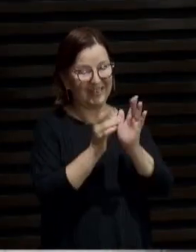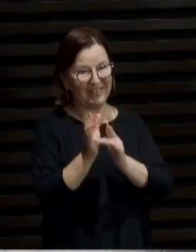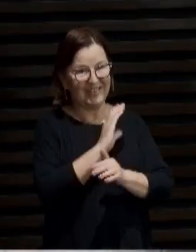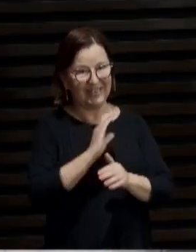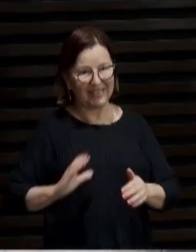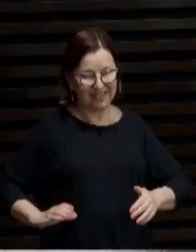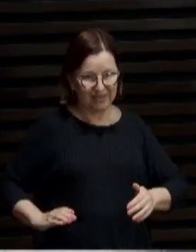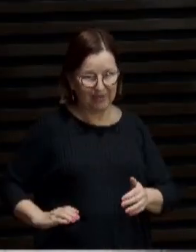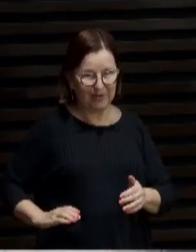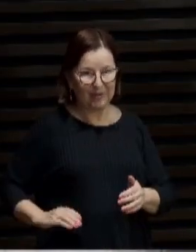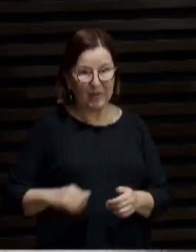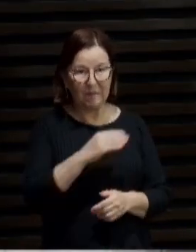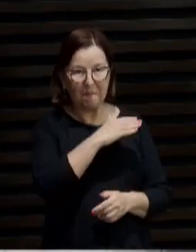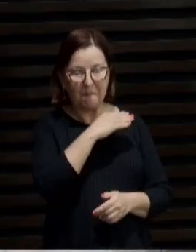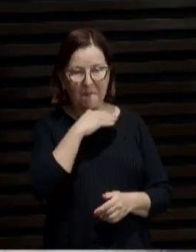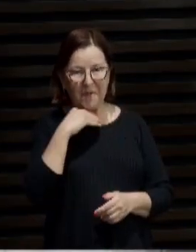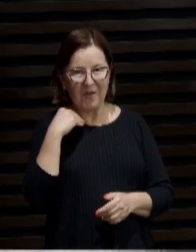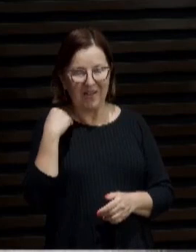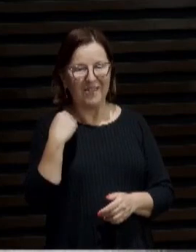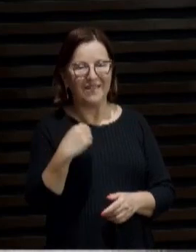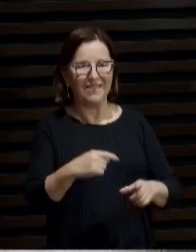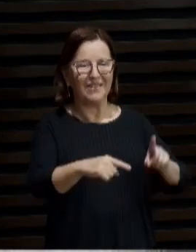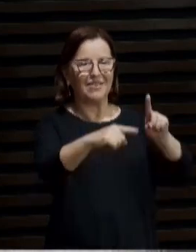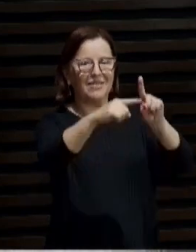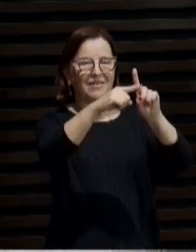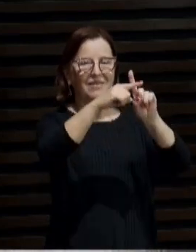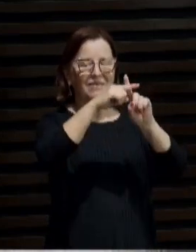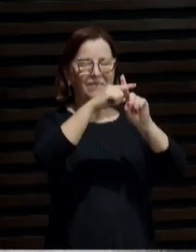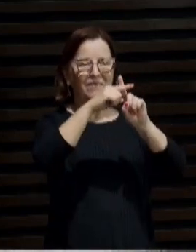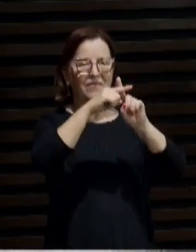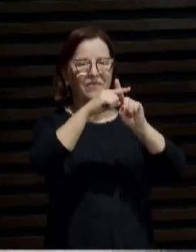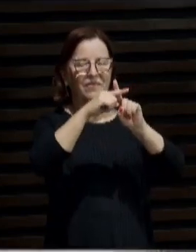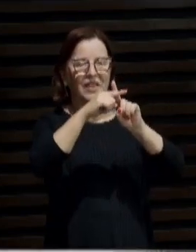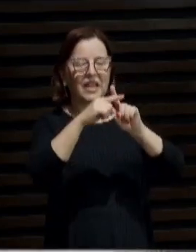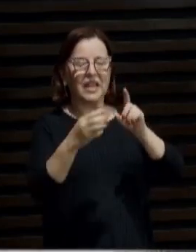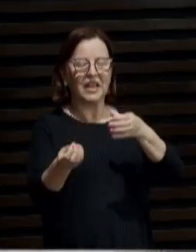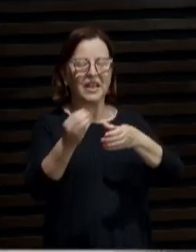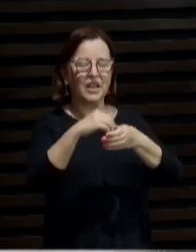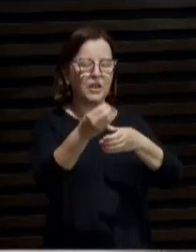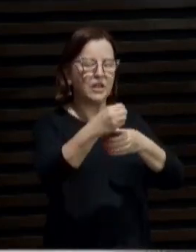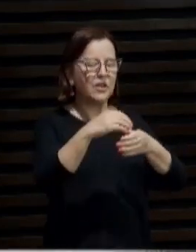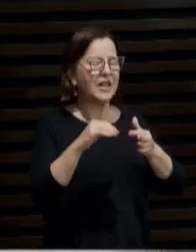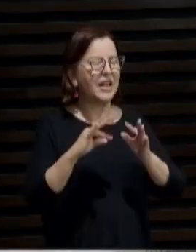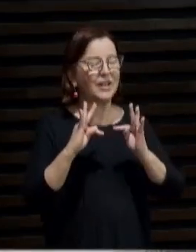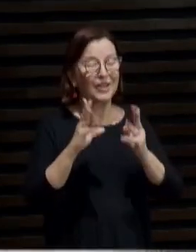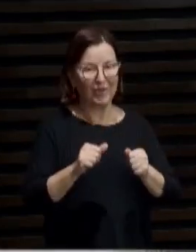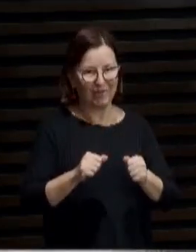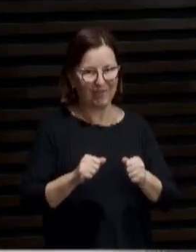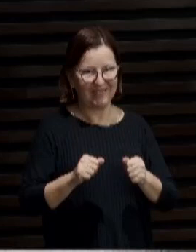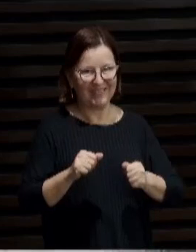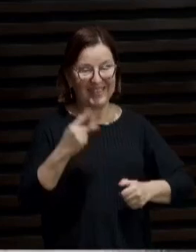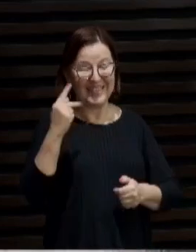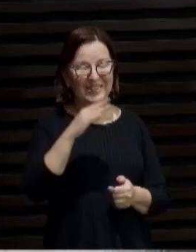foi levantado. Ele disse assim: eu atrairei a todos. E ali, na sua